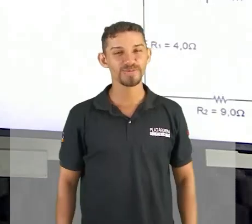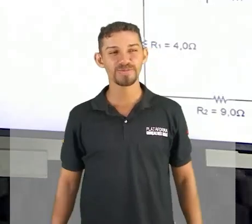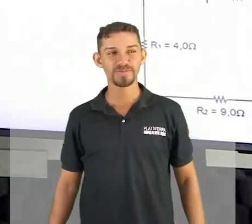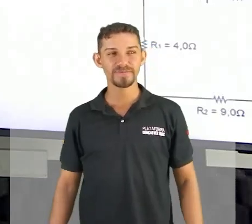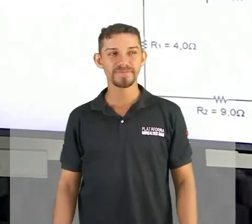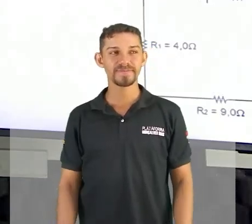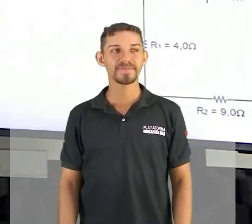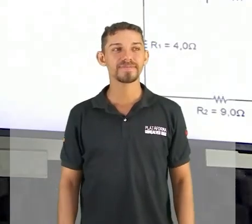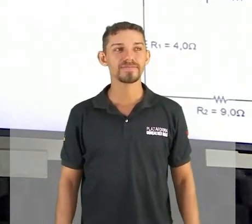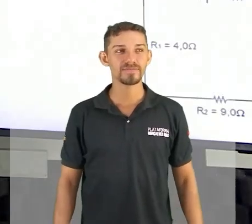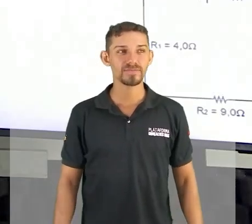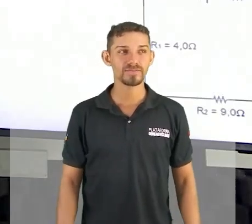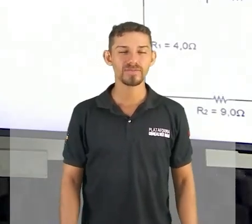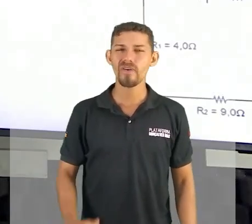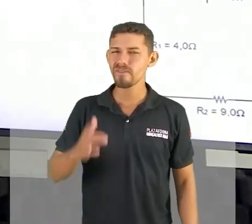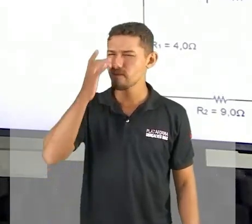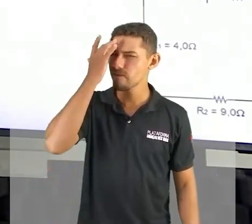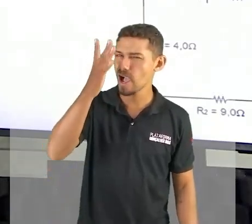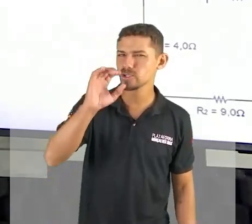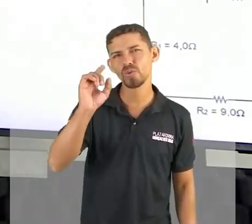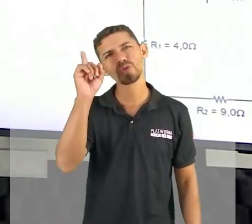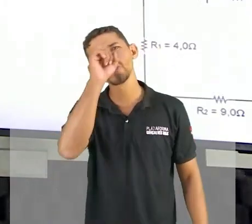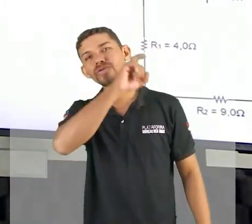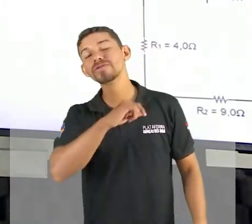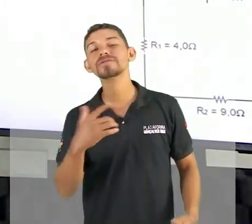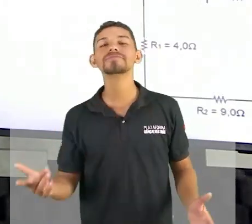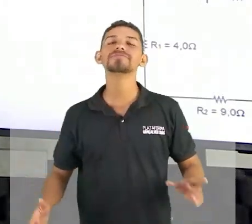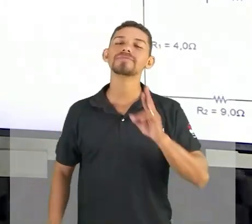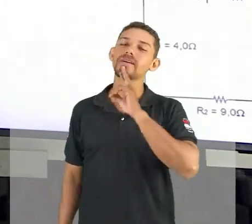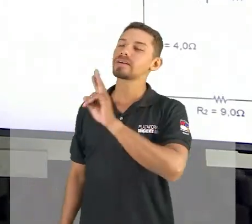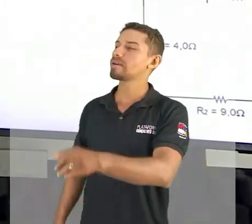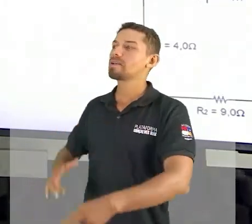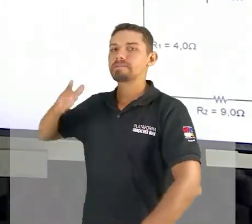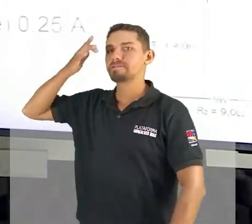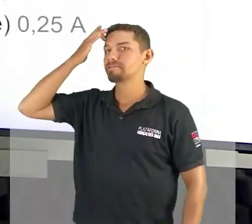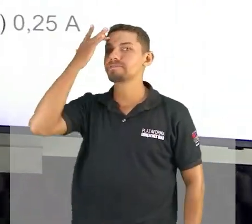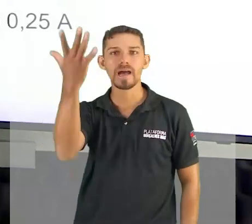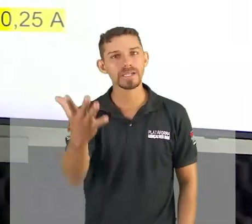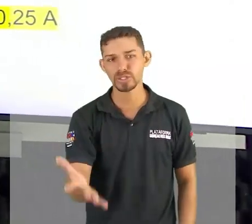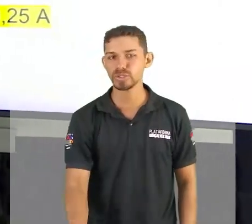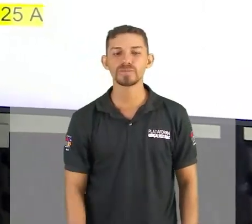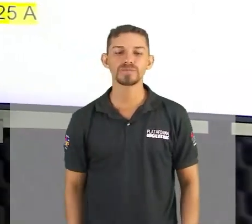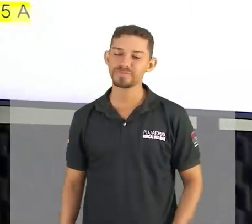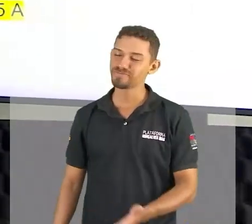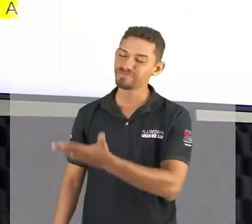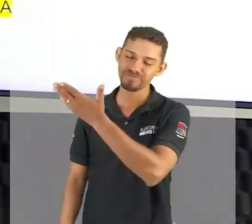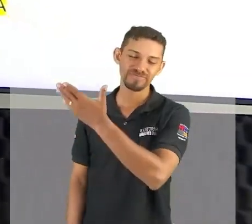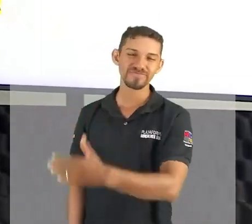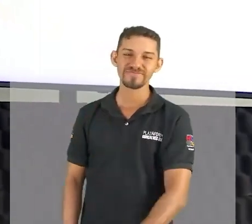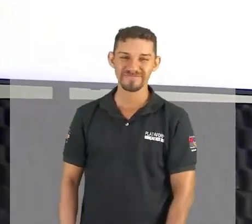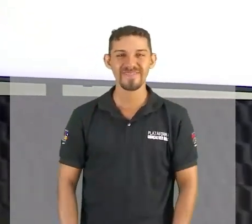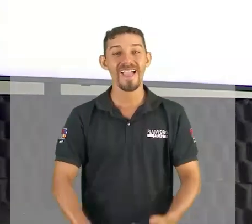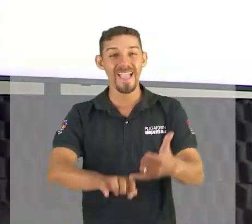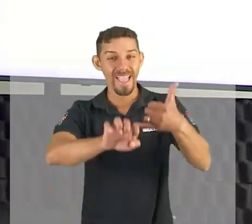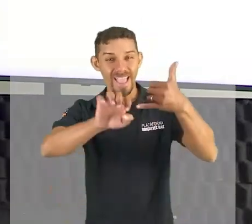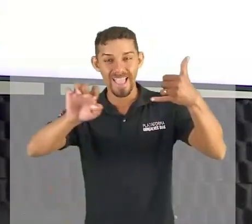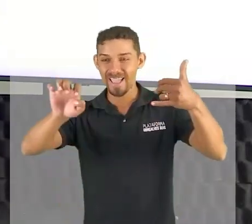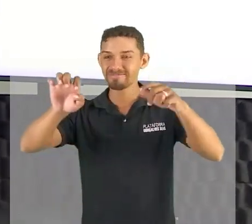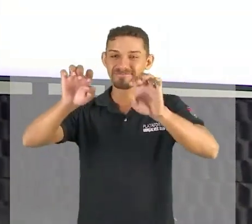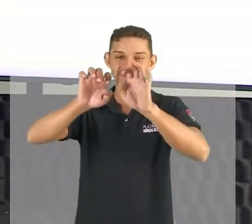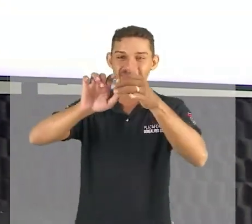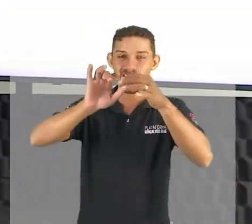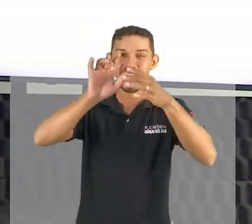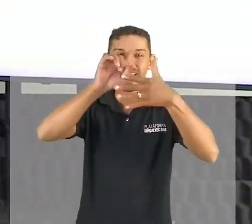pergunto fácil ou difícil respondo fácil Vamos lá 0,25